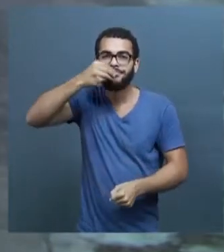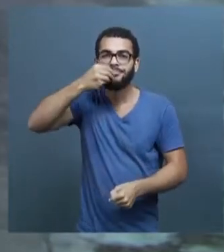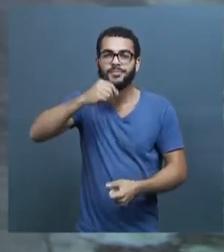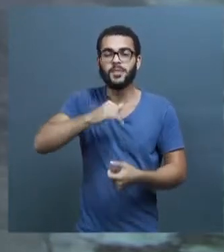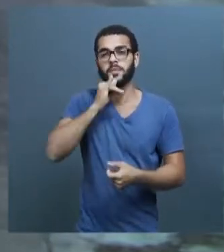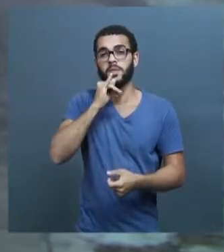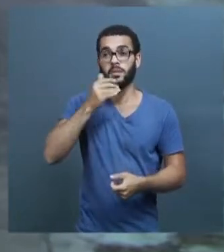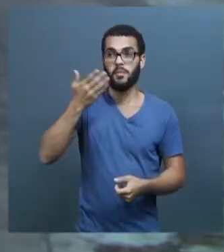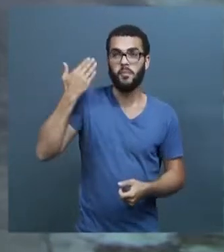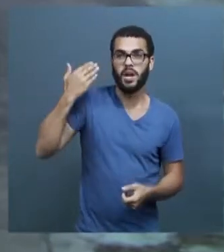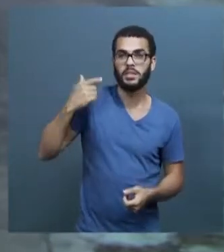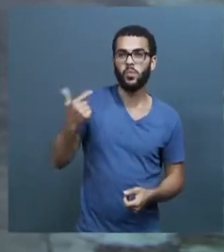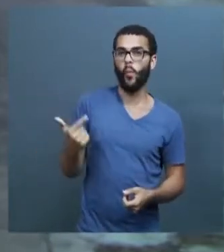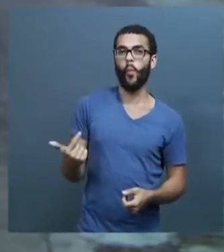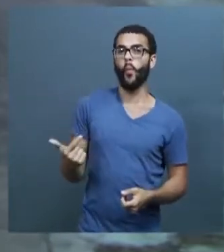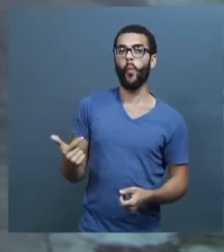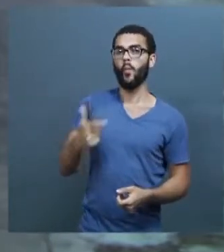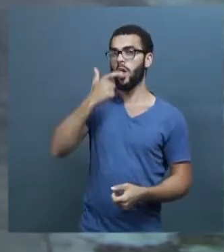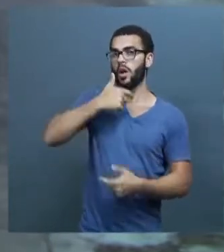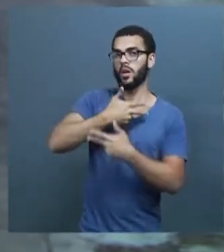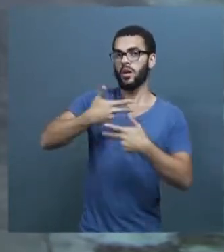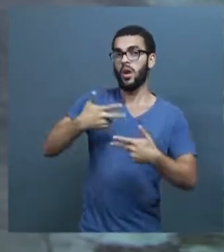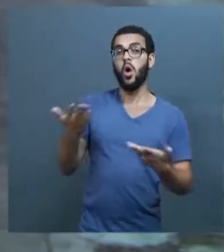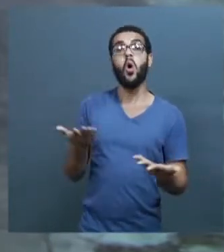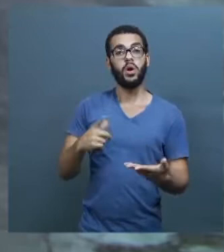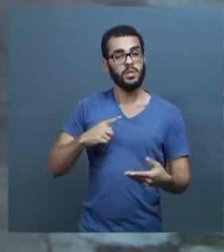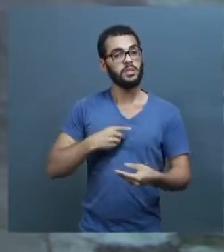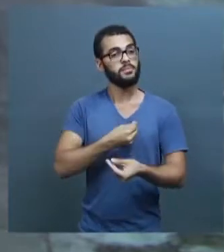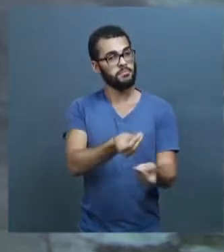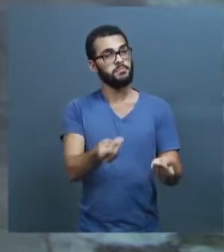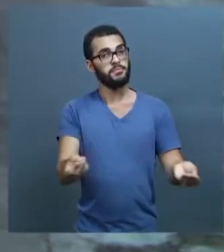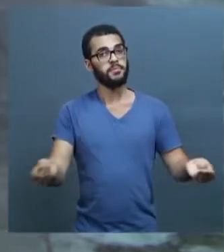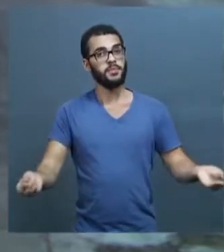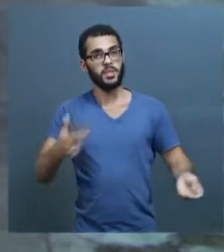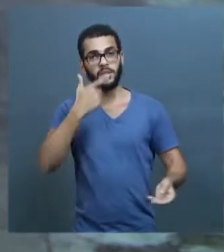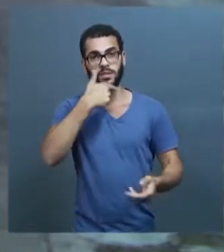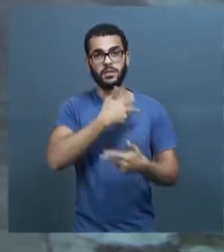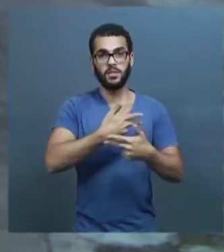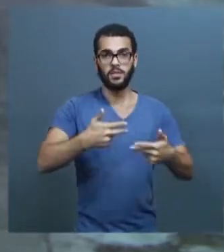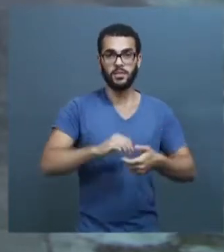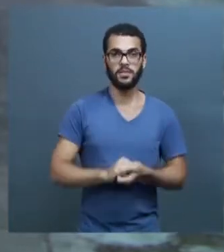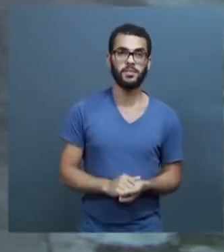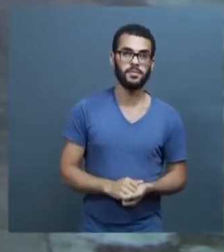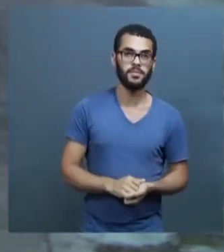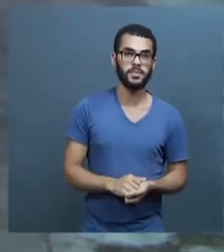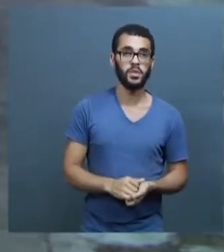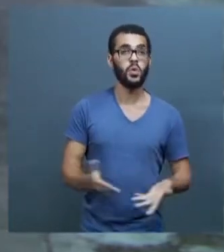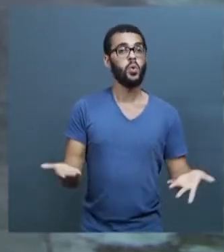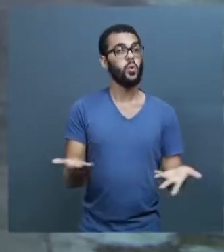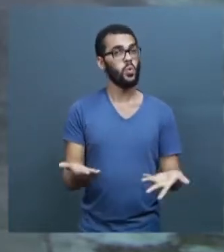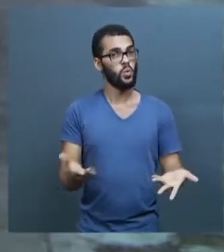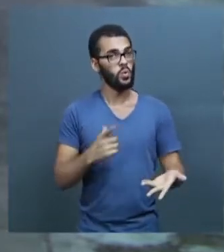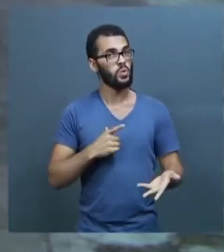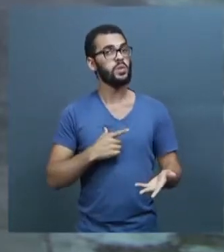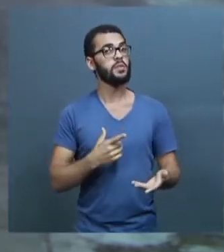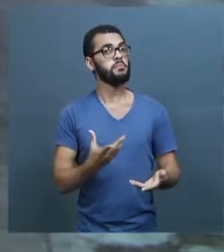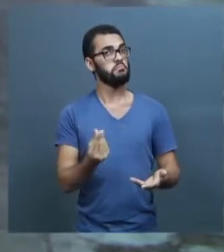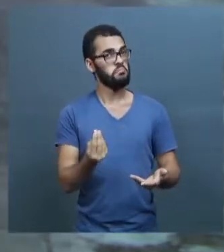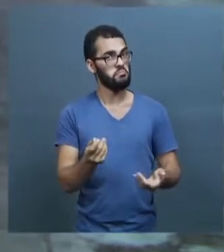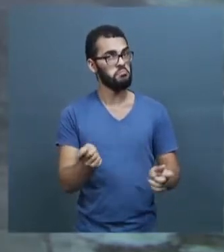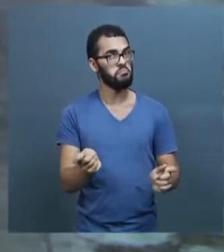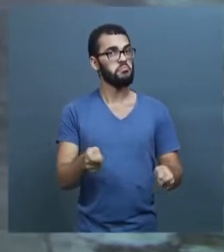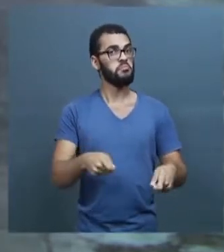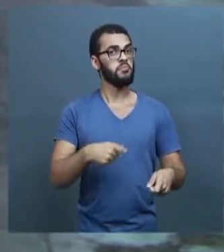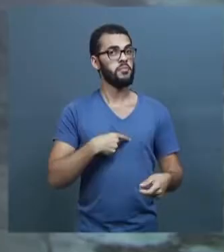né? Hoje em dia a gente tem uma variedade de frutas que a gente pode ofertar para os alunos. Vinha pouca quantidade. Hoje em dia já vem mais, assim, que dá